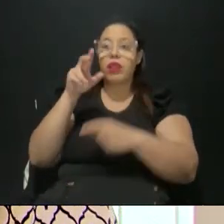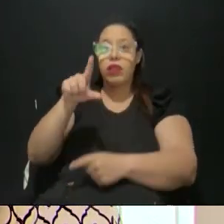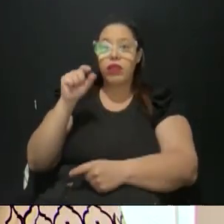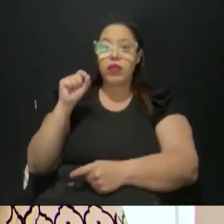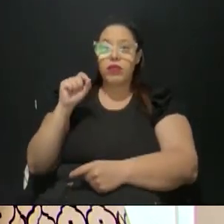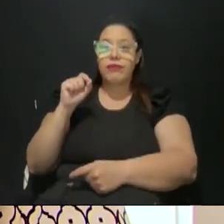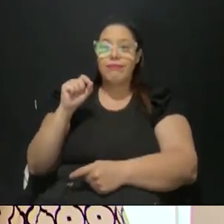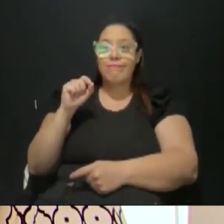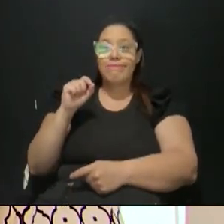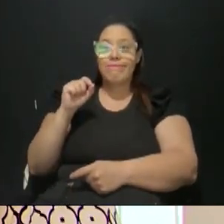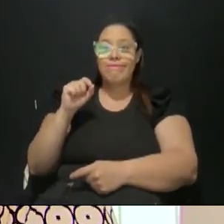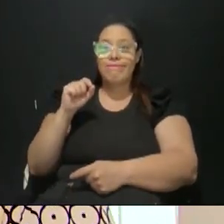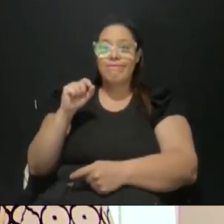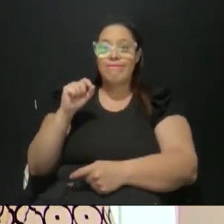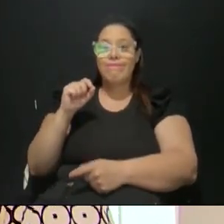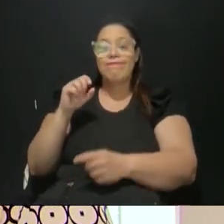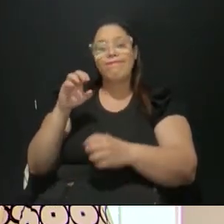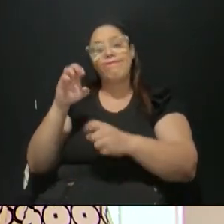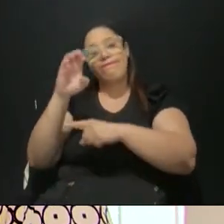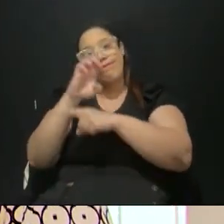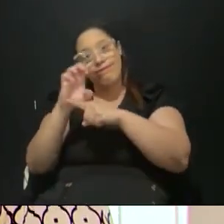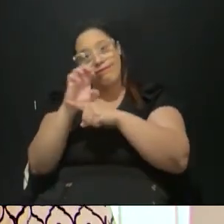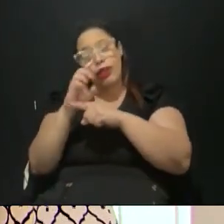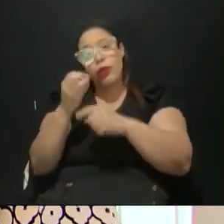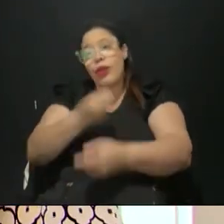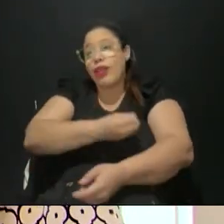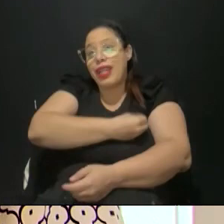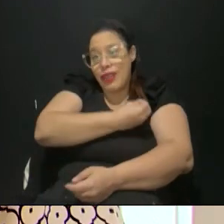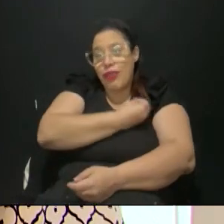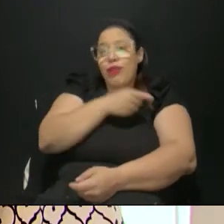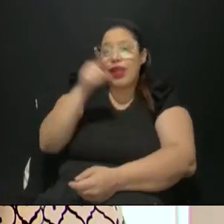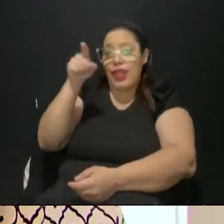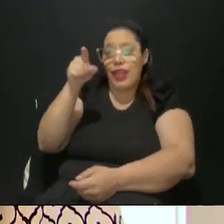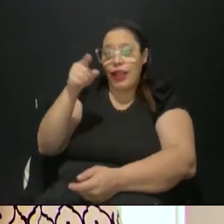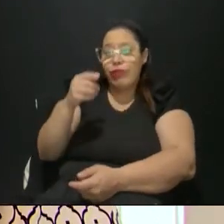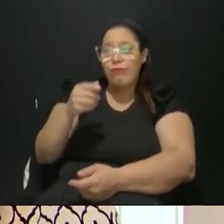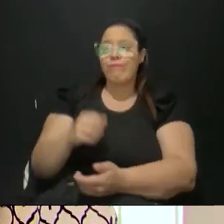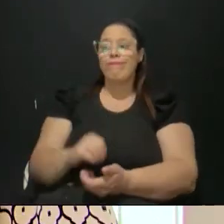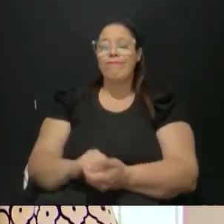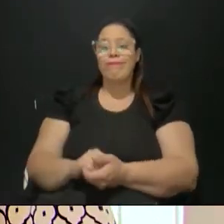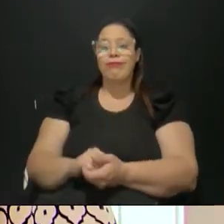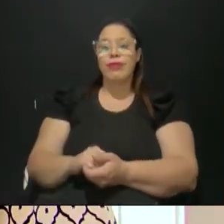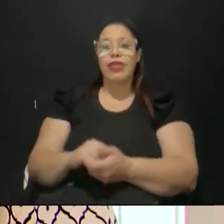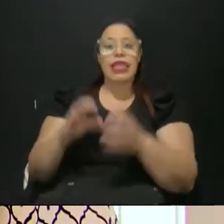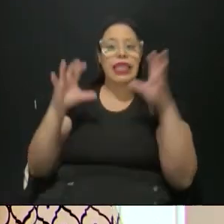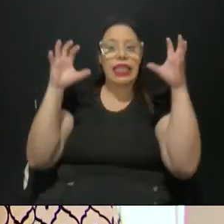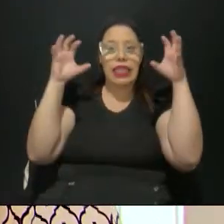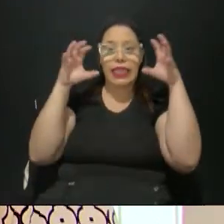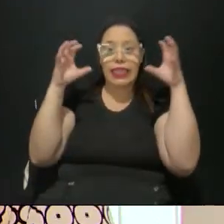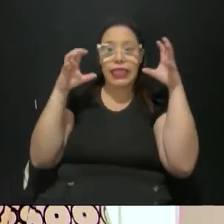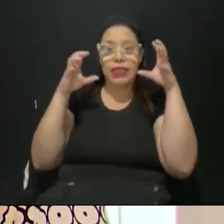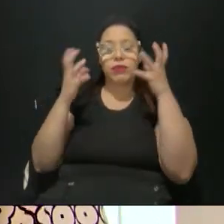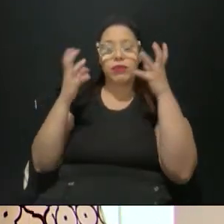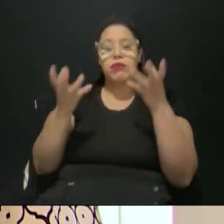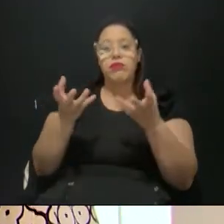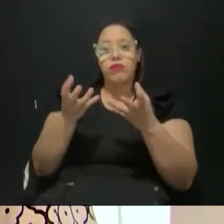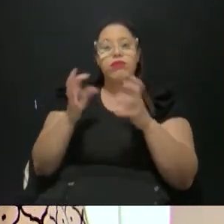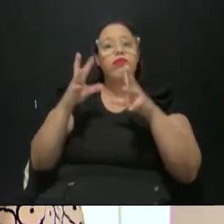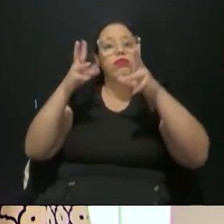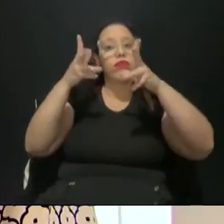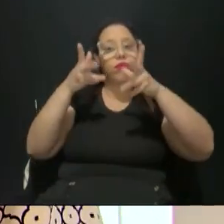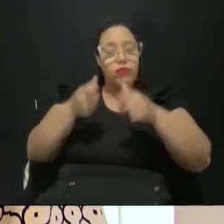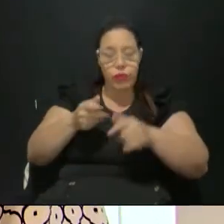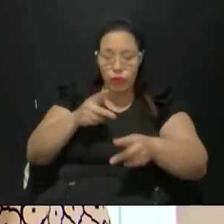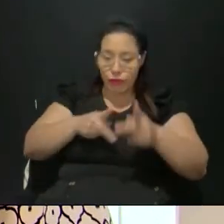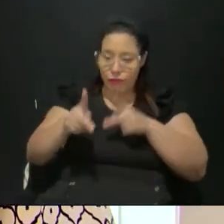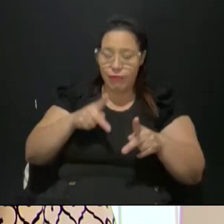por conta que do Estado o que que eles vivenciaram na tragédia climática onde a maior